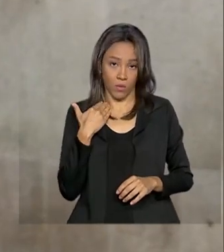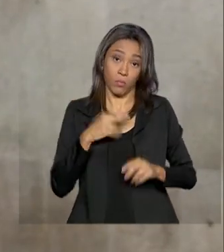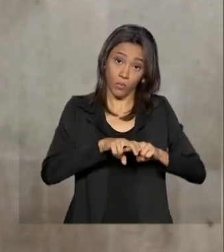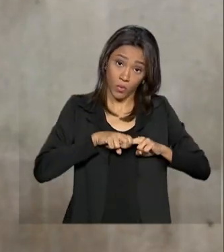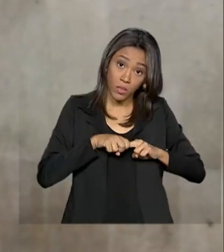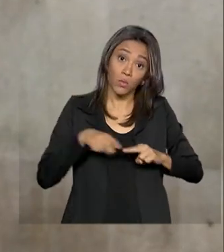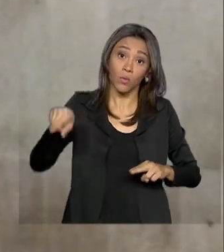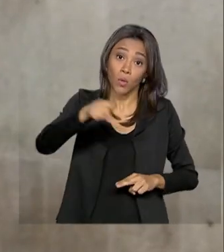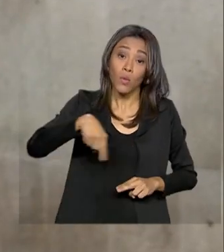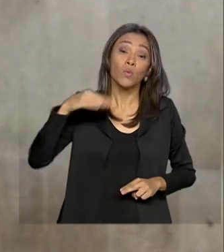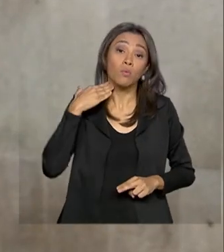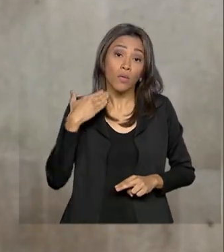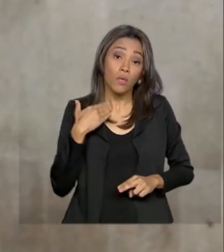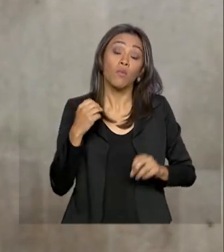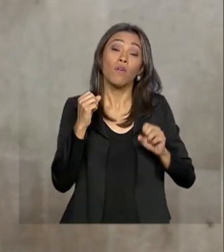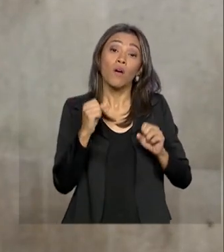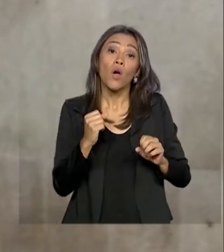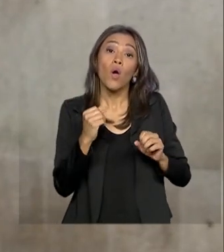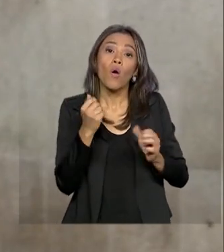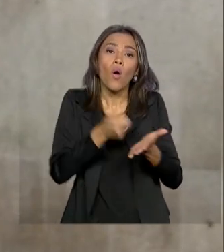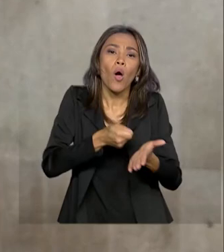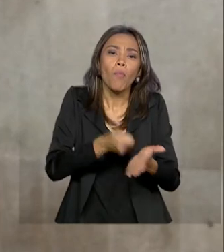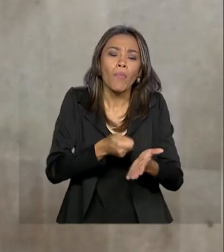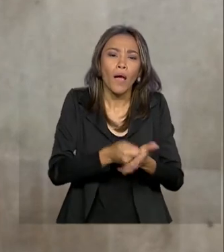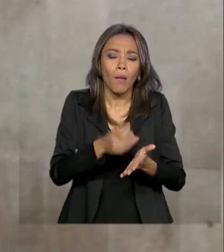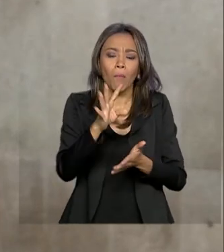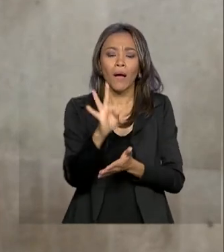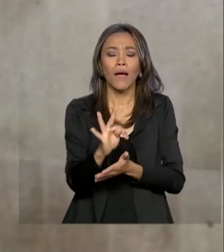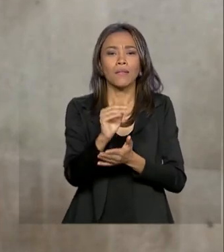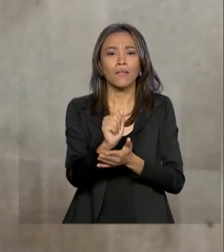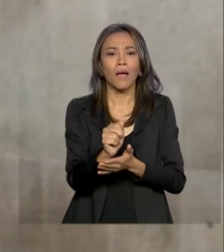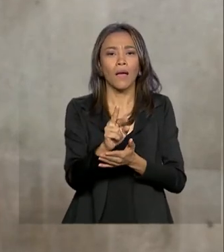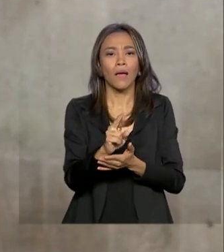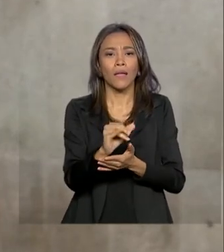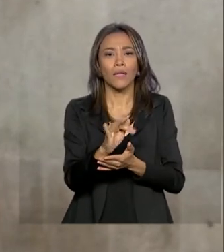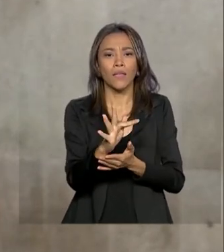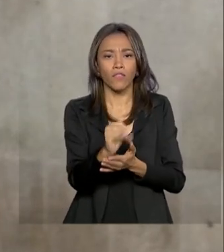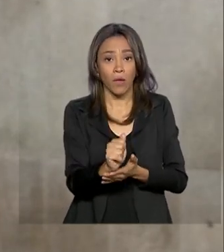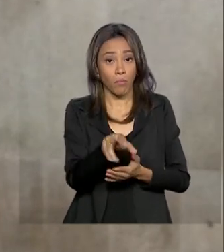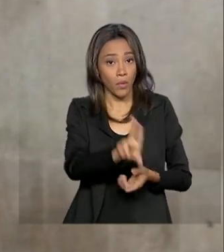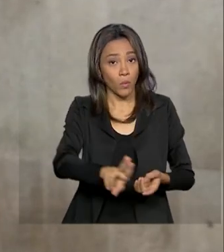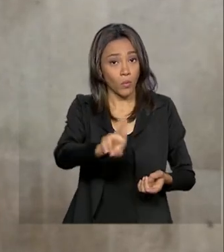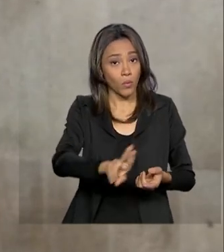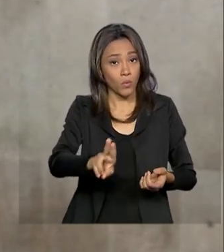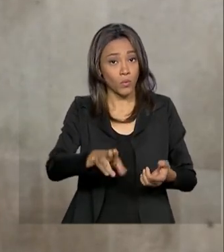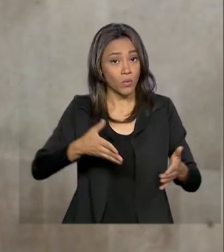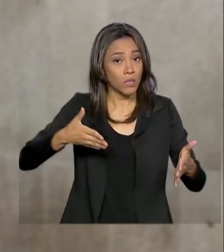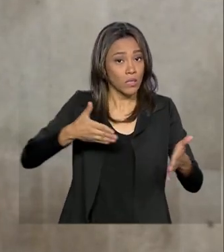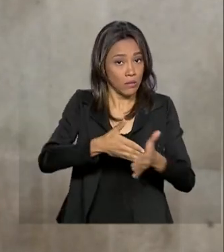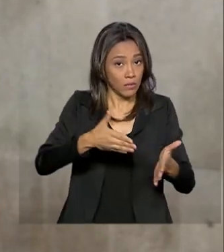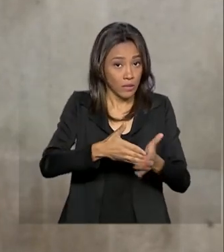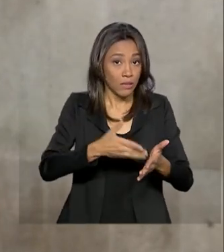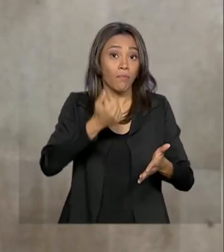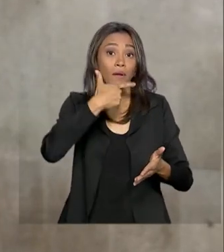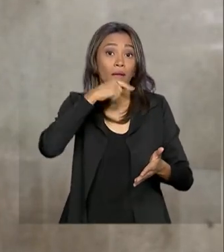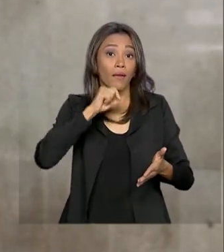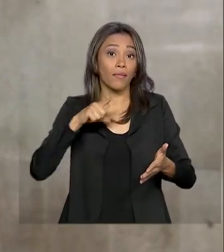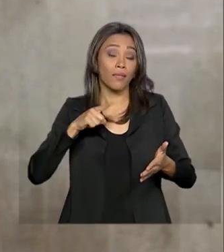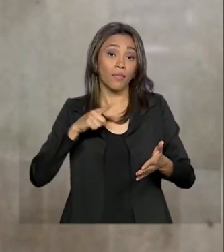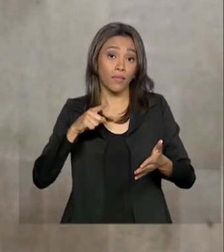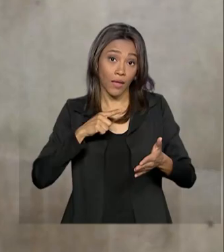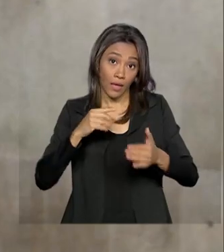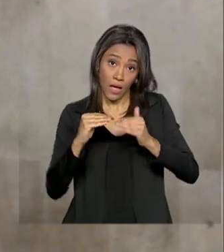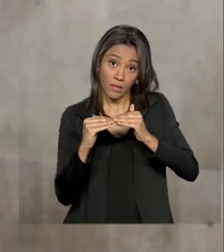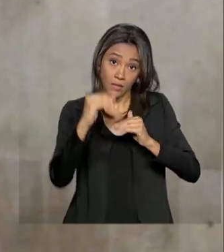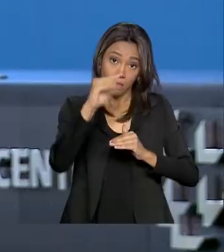os bancos vão poder cobrar uma tarifa mensal pela disponibilização do limite para quem tem crédito superior a